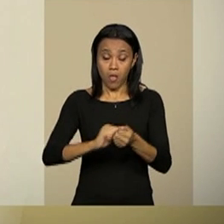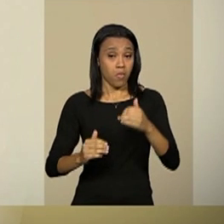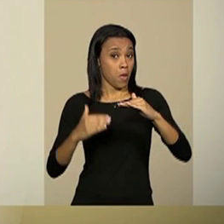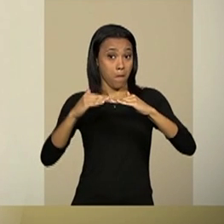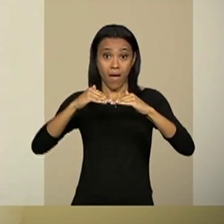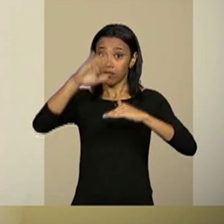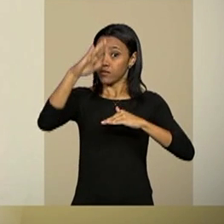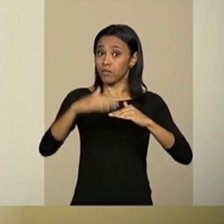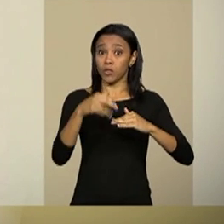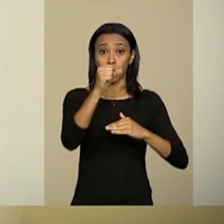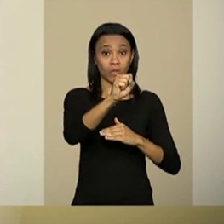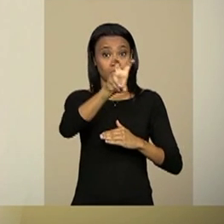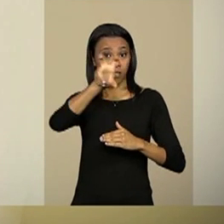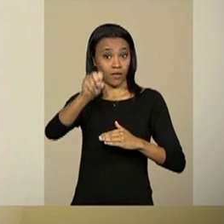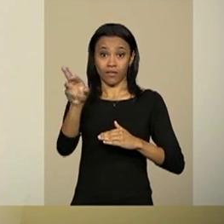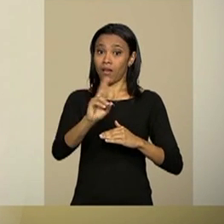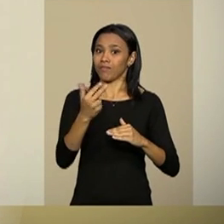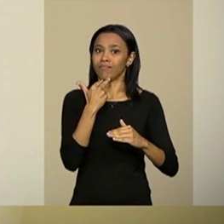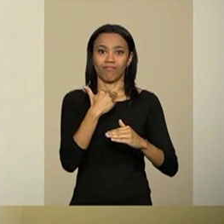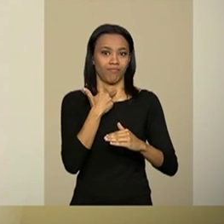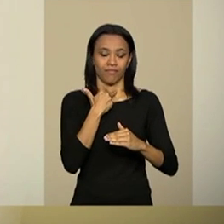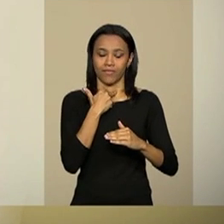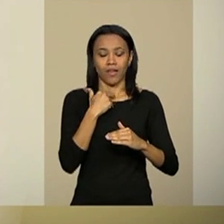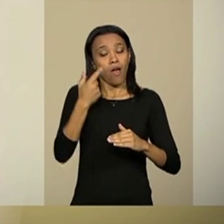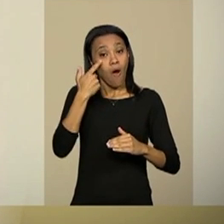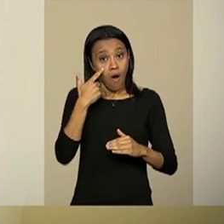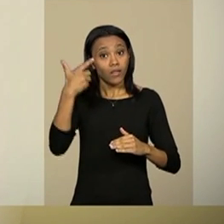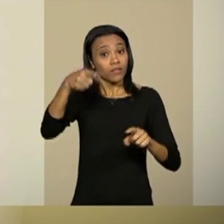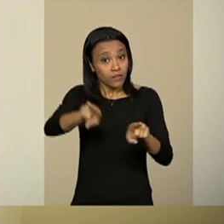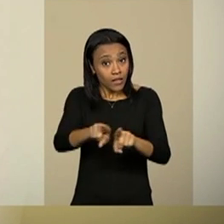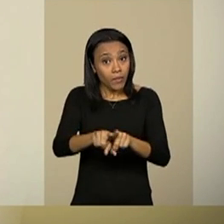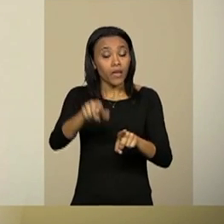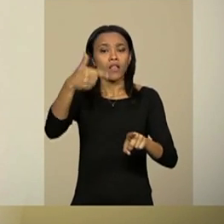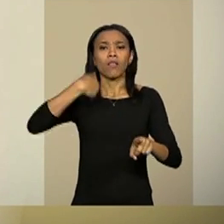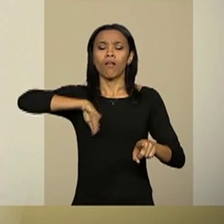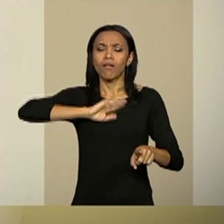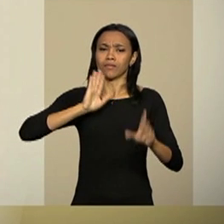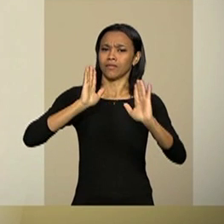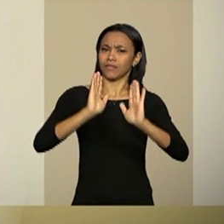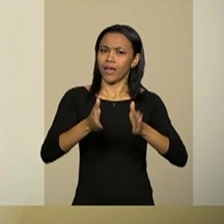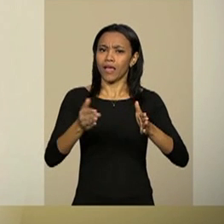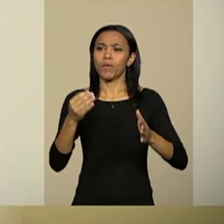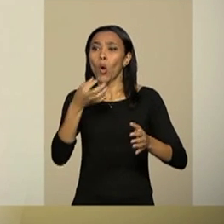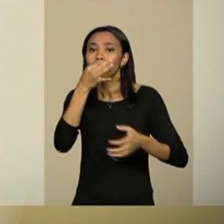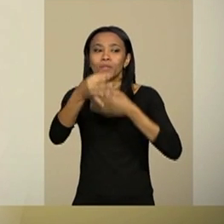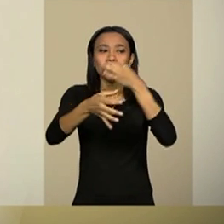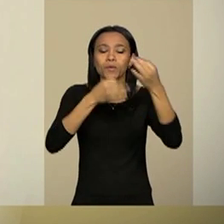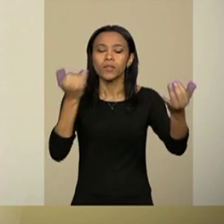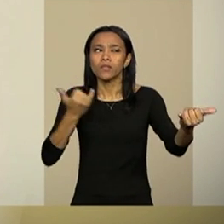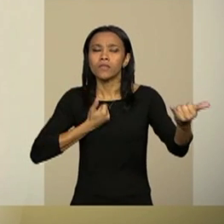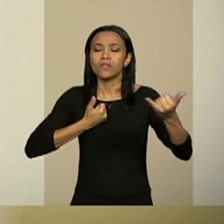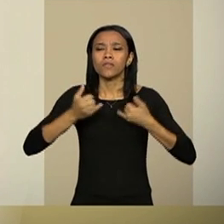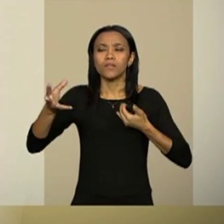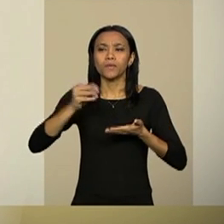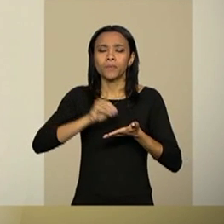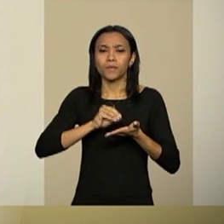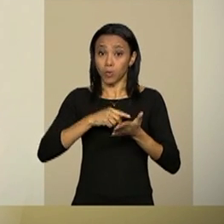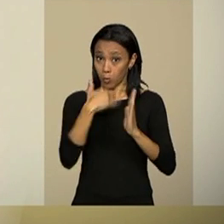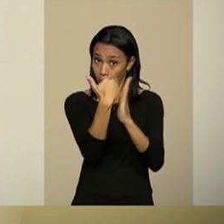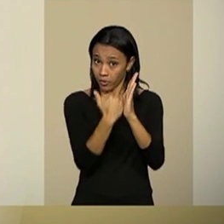pode passar de 850 reais e olha só luciano nós estamos sempre ouvindo sugestões sobre o programa